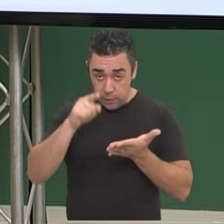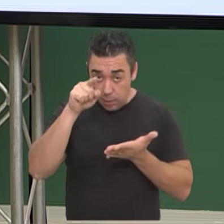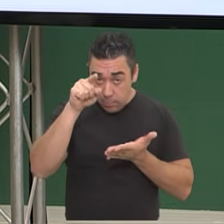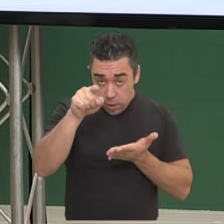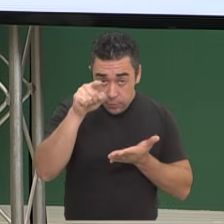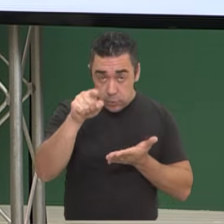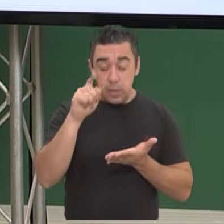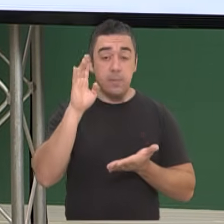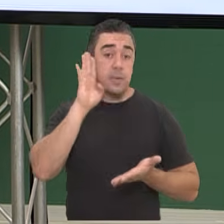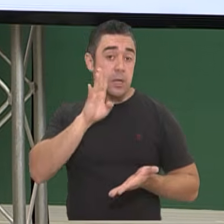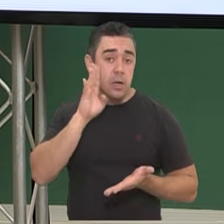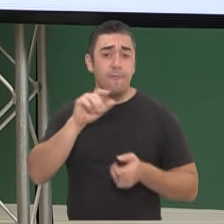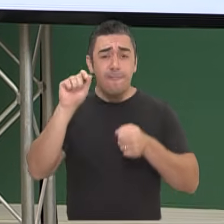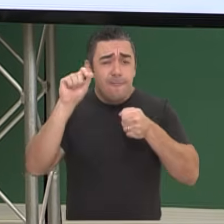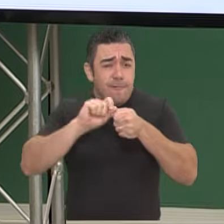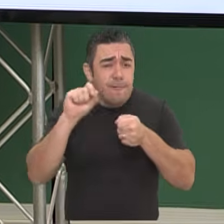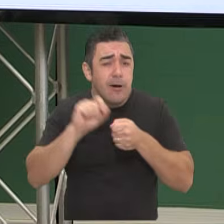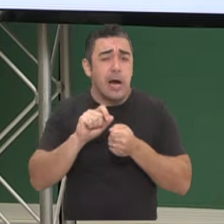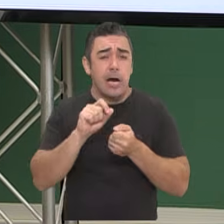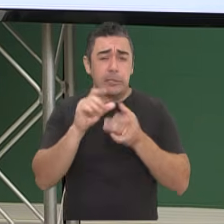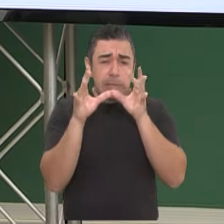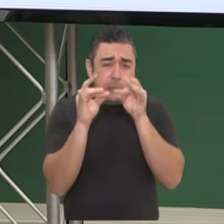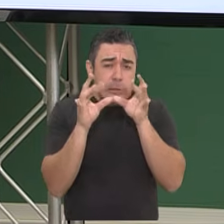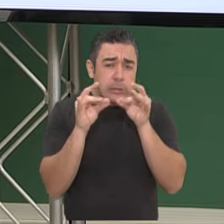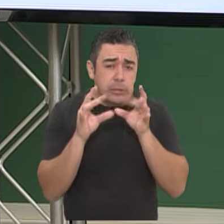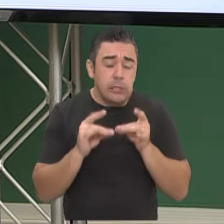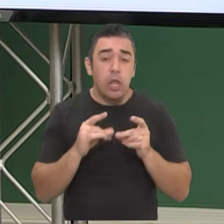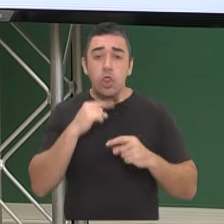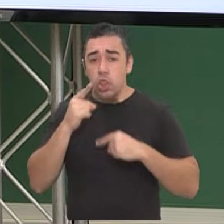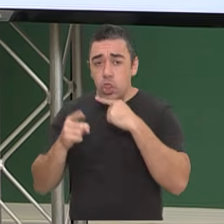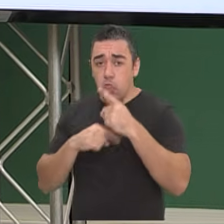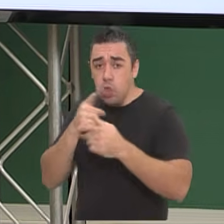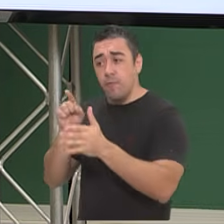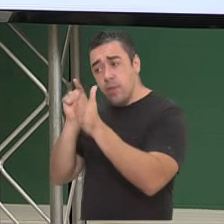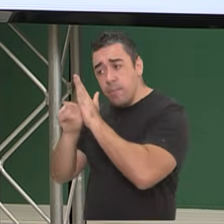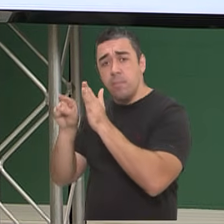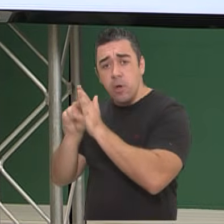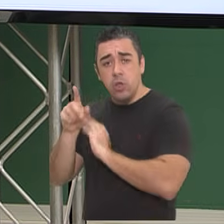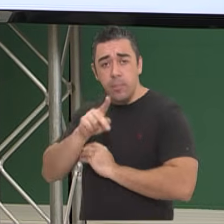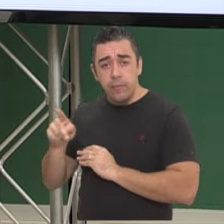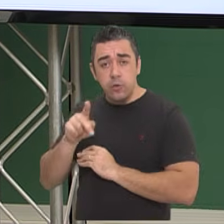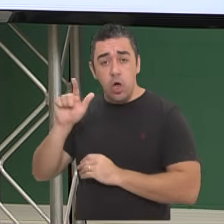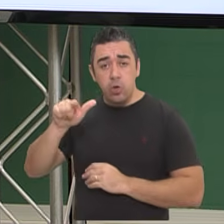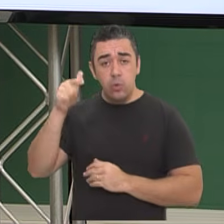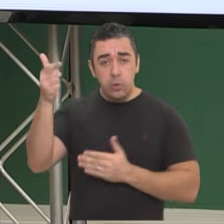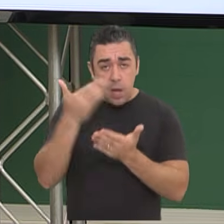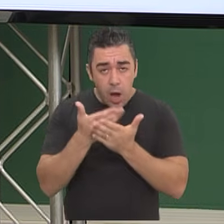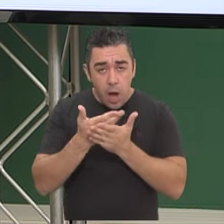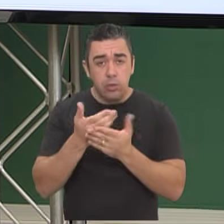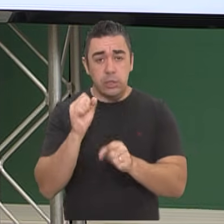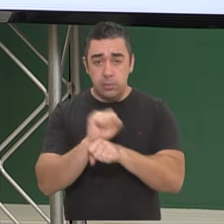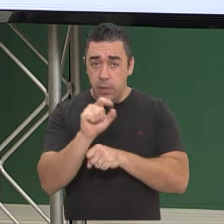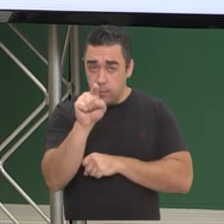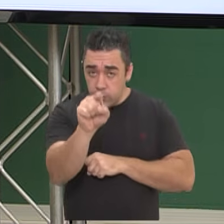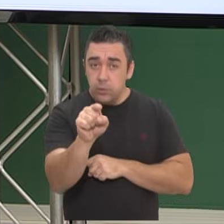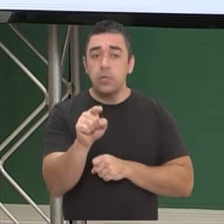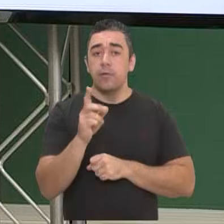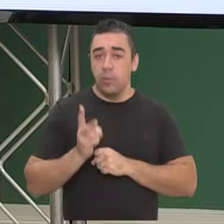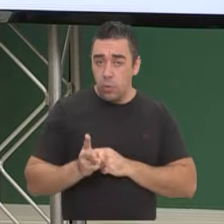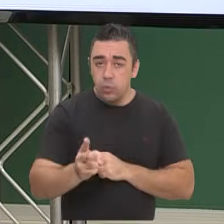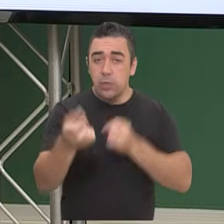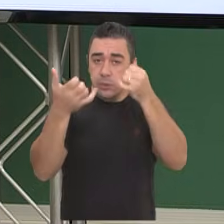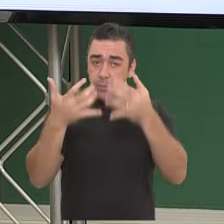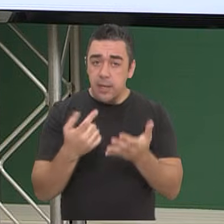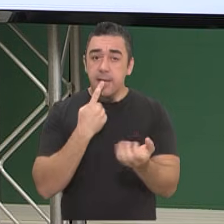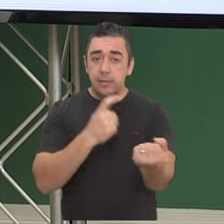para vocês. Façam com cuidado, tirem as dúvidas com os professores, tá? Eu espero vocês nas próximas aulas. A gente ainda vai falar sobre sangue